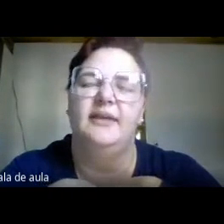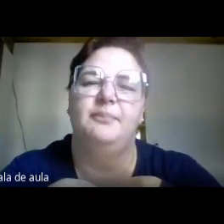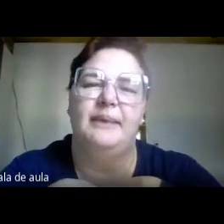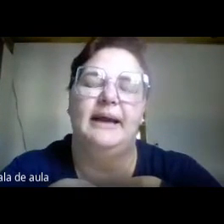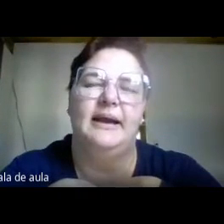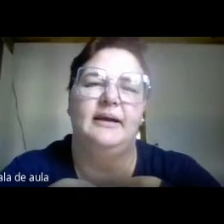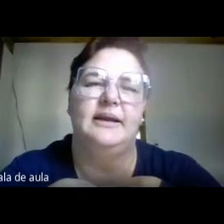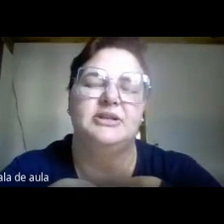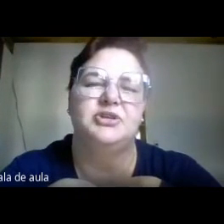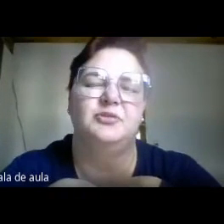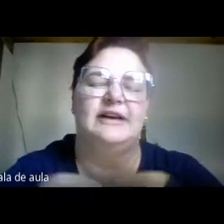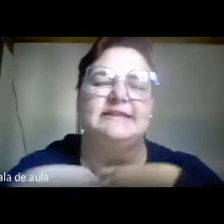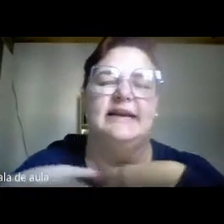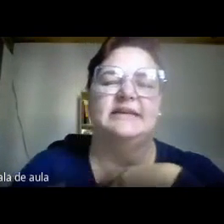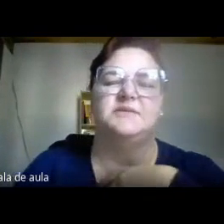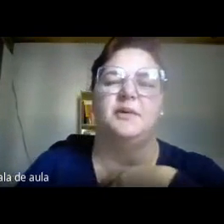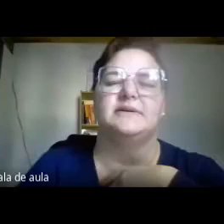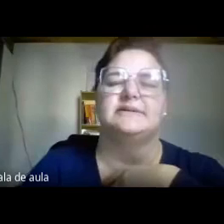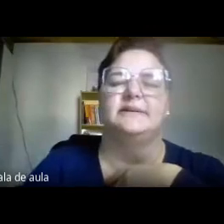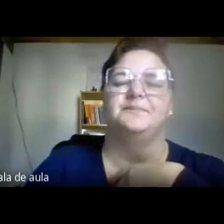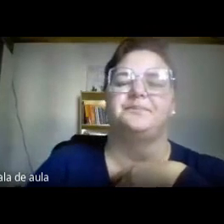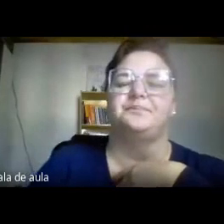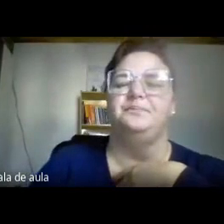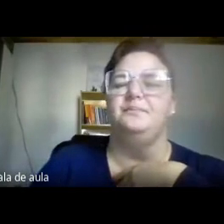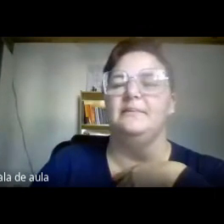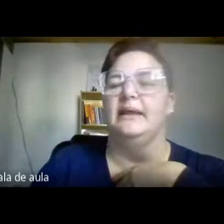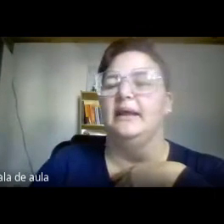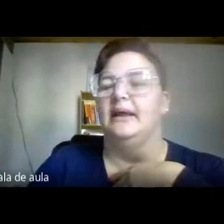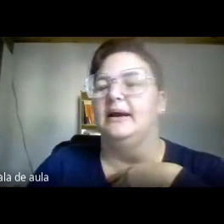dia para que a gente faça a resposta.